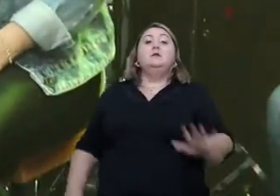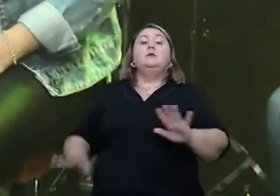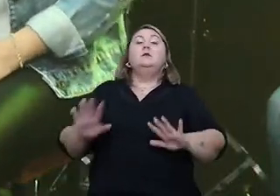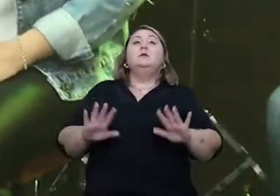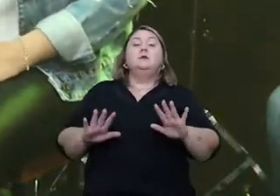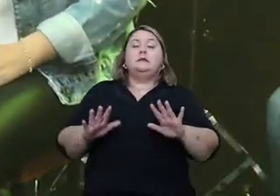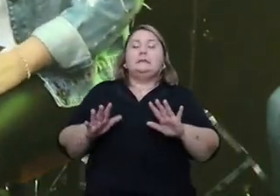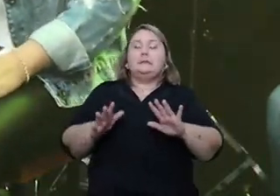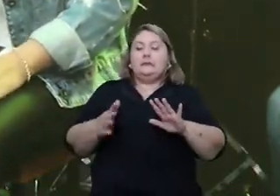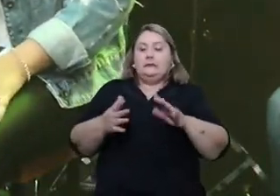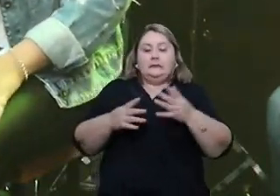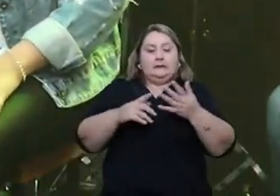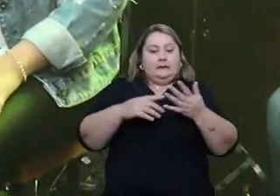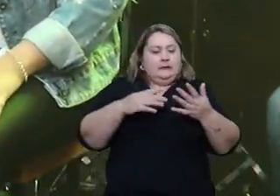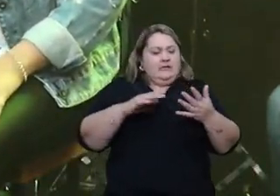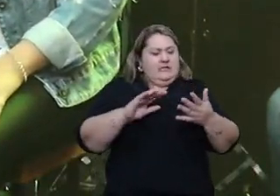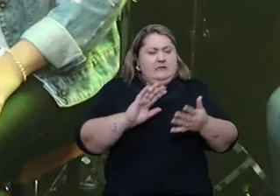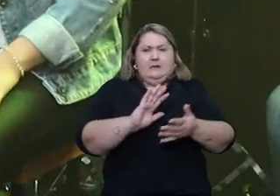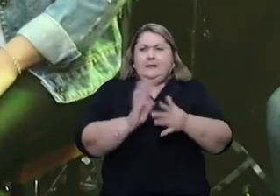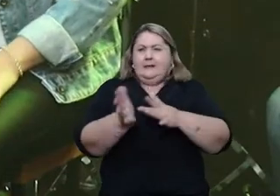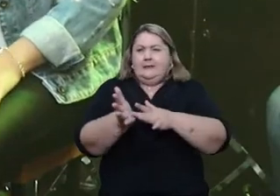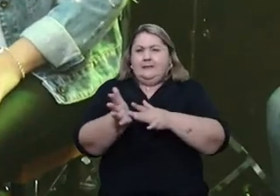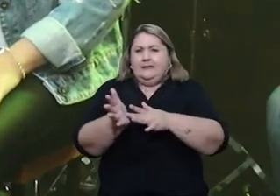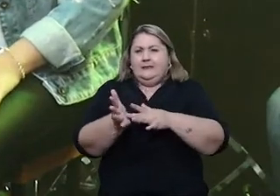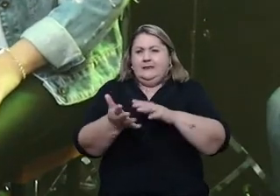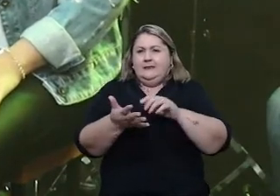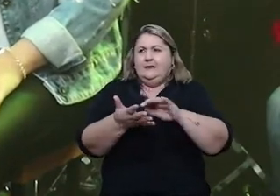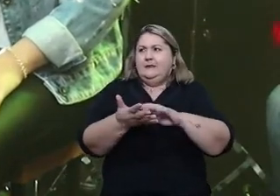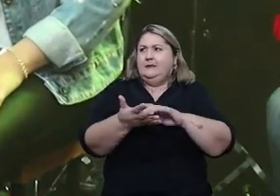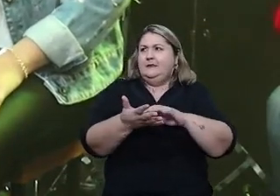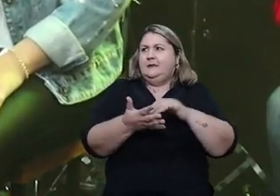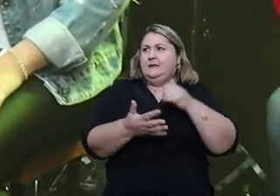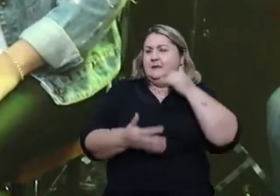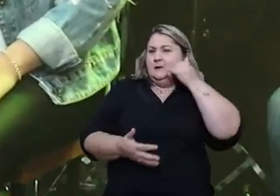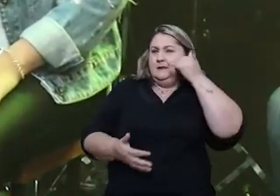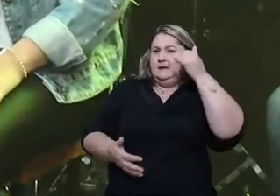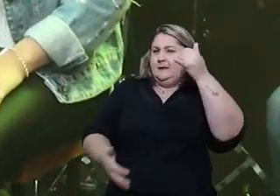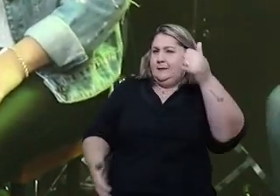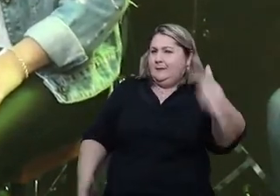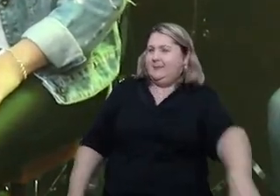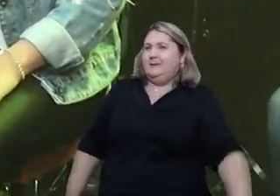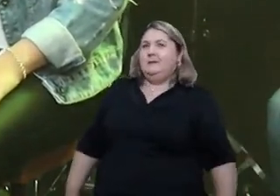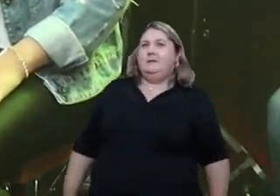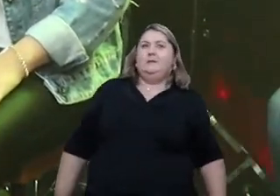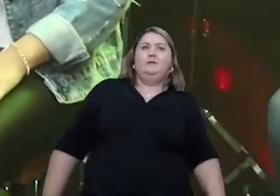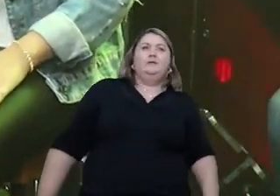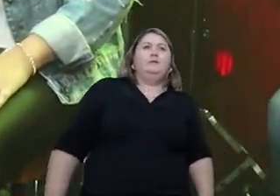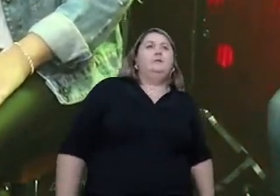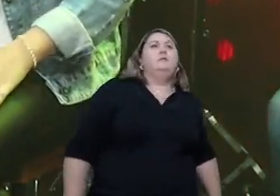Mesmo meus dedos me traem e discam seu telefone.